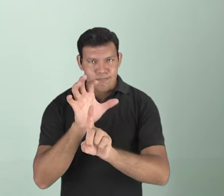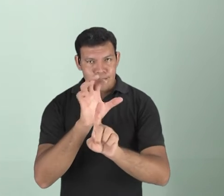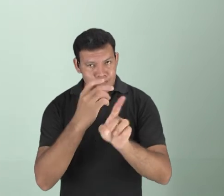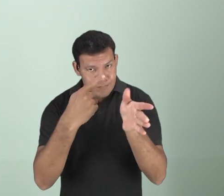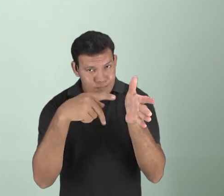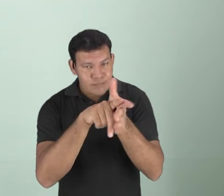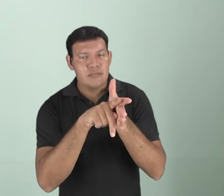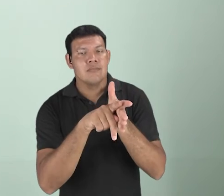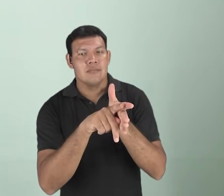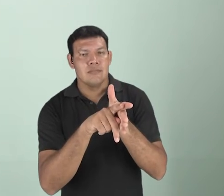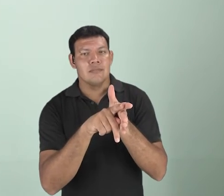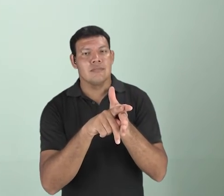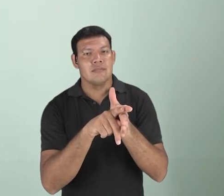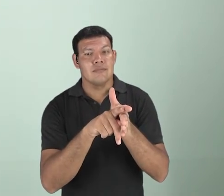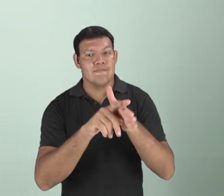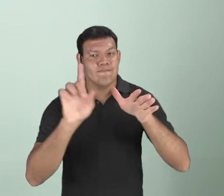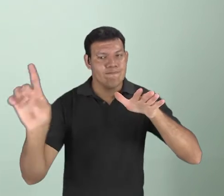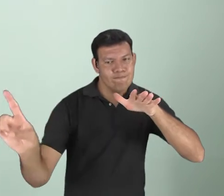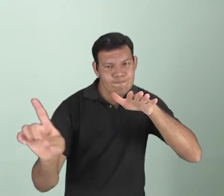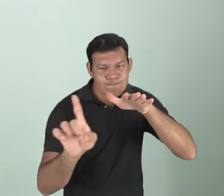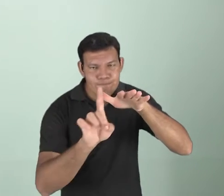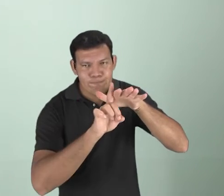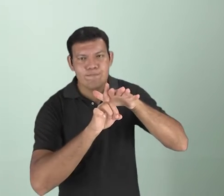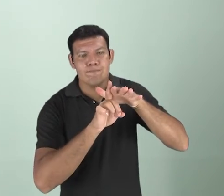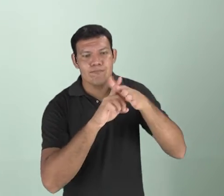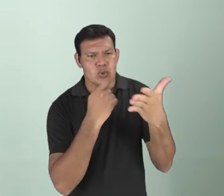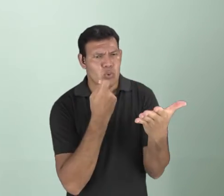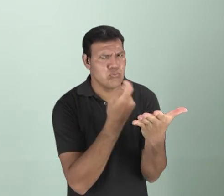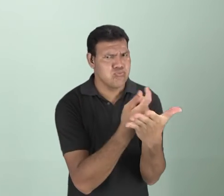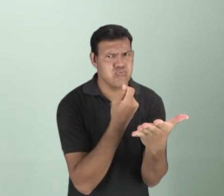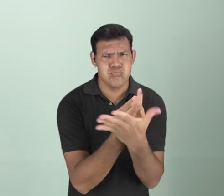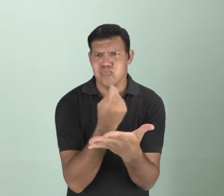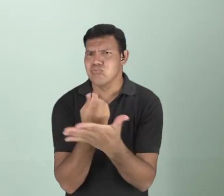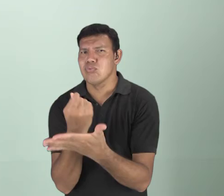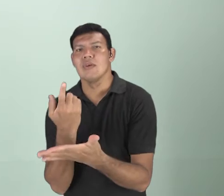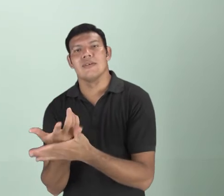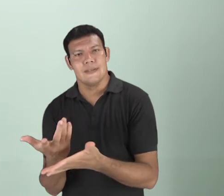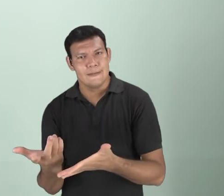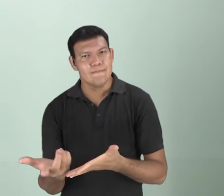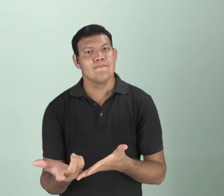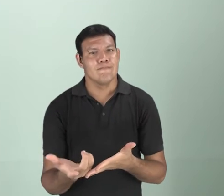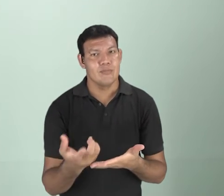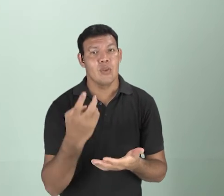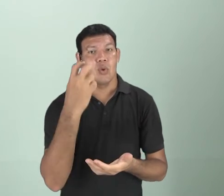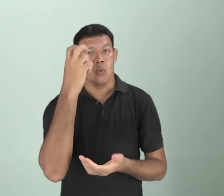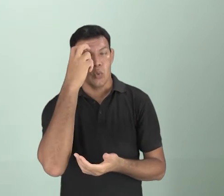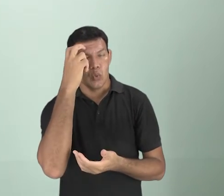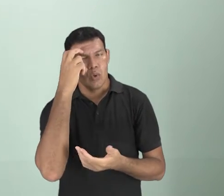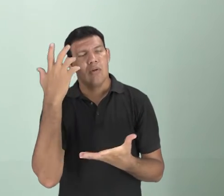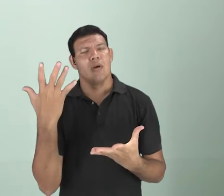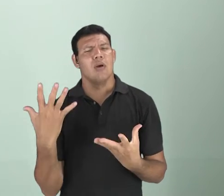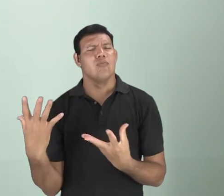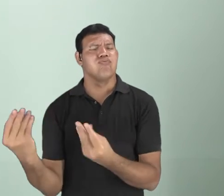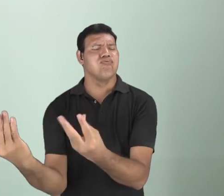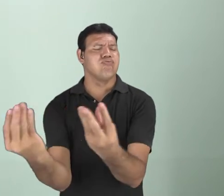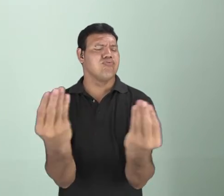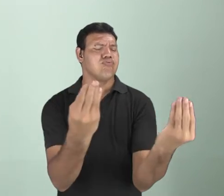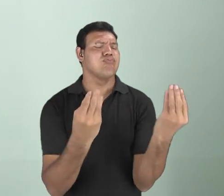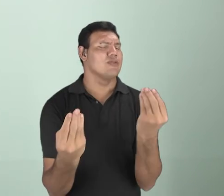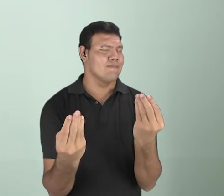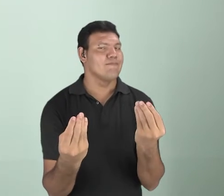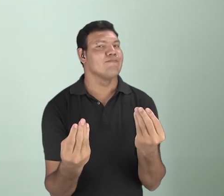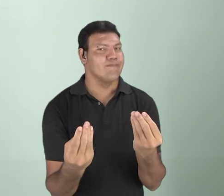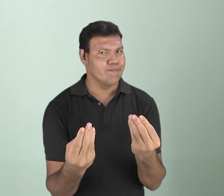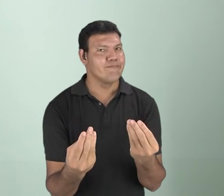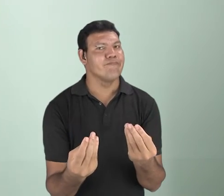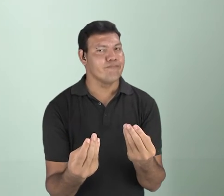convencer a nos inserir a esse processo do consumo, nós temos a questão da cultura de massa. É literalmente